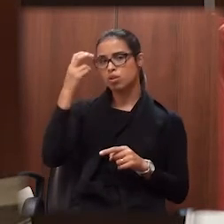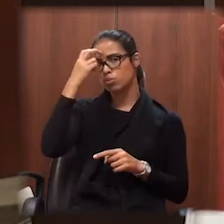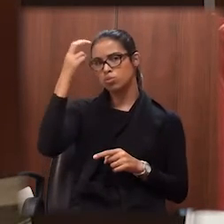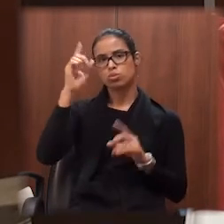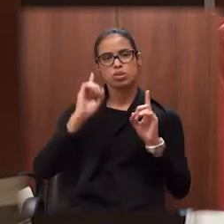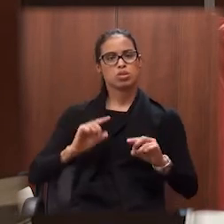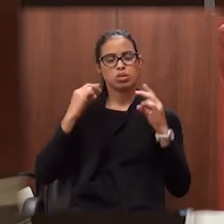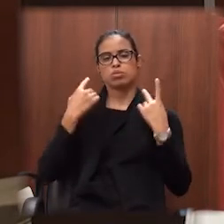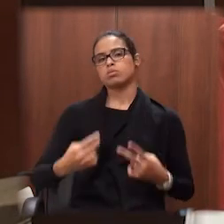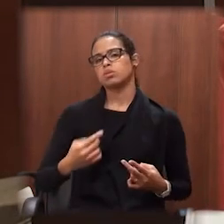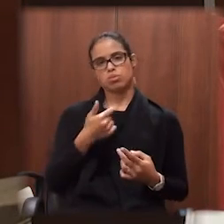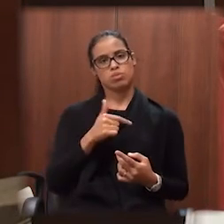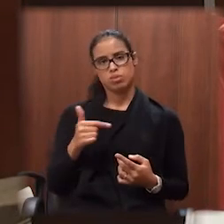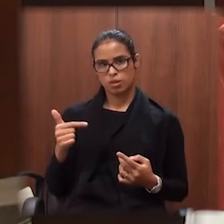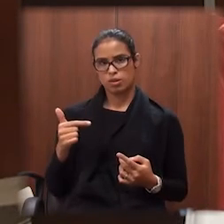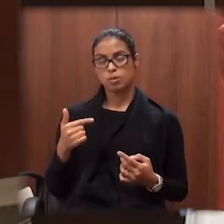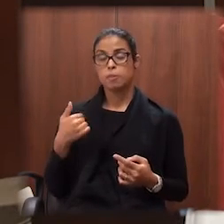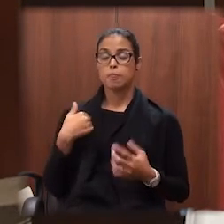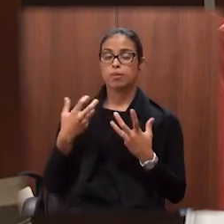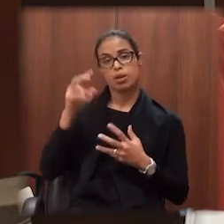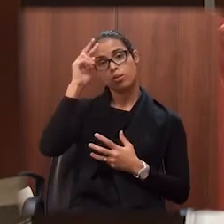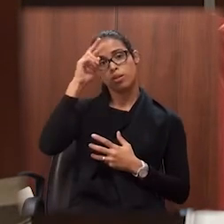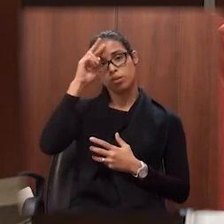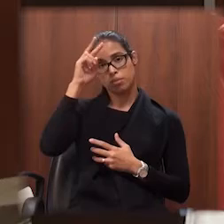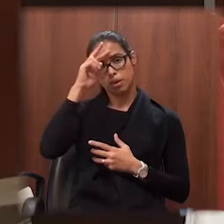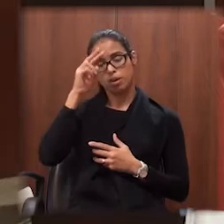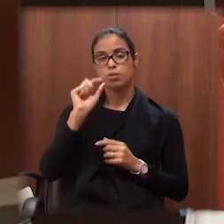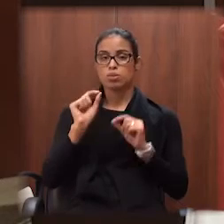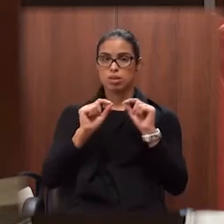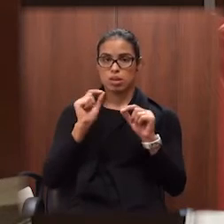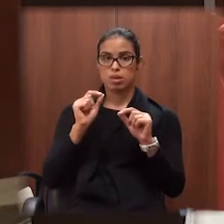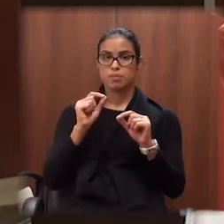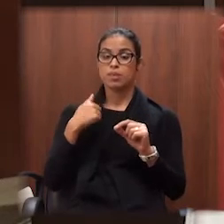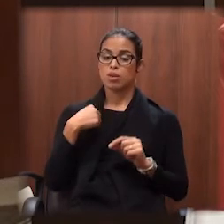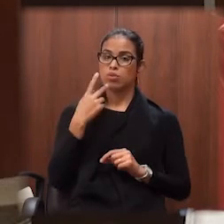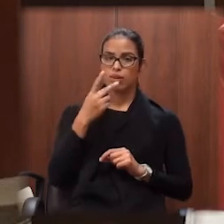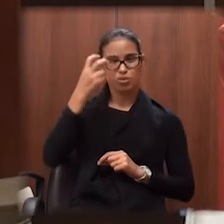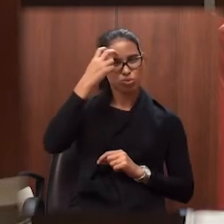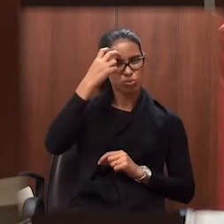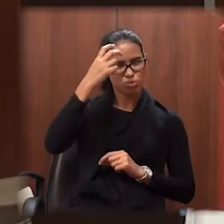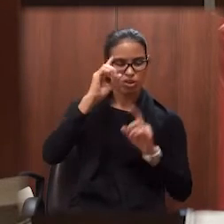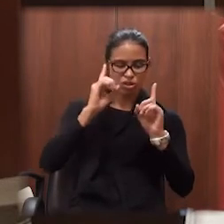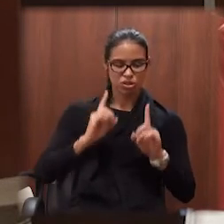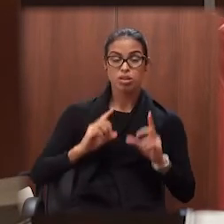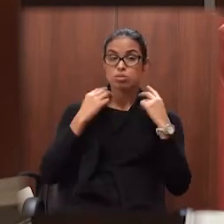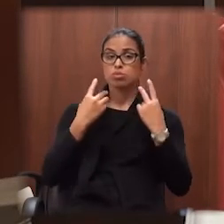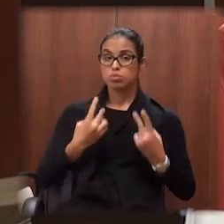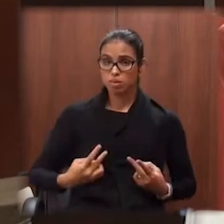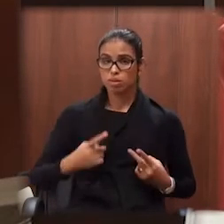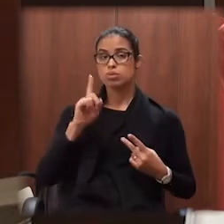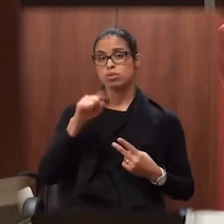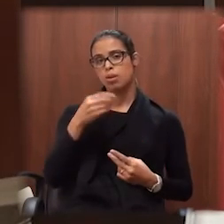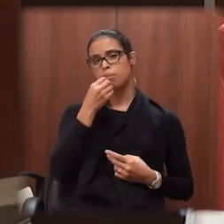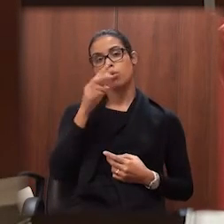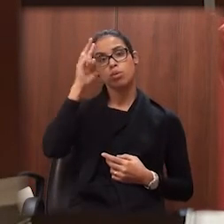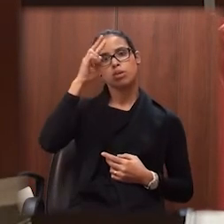direitos humanos. E eu queria lembrar aqui que quando a gente fala em cultura de direitos humanos, é bom lembrar o